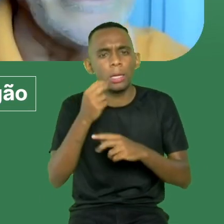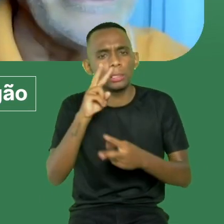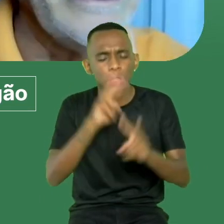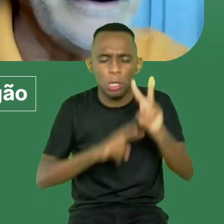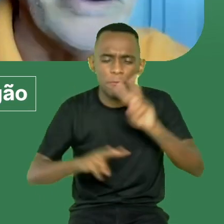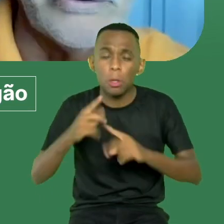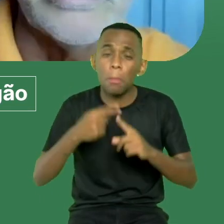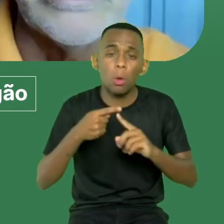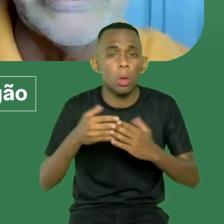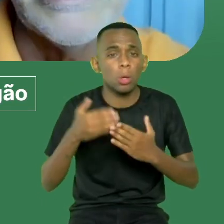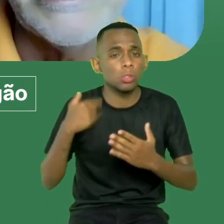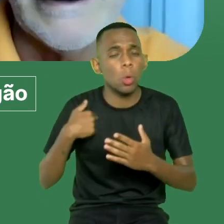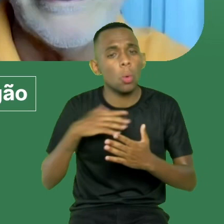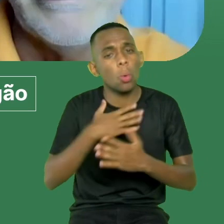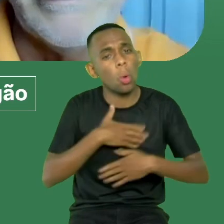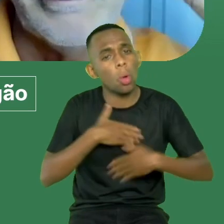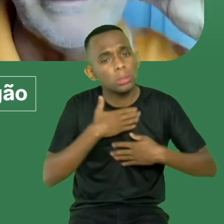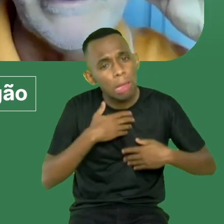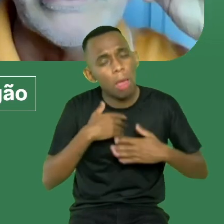desenhar, né?